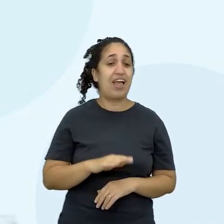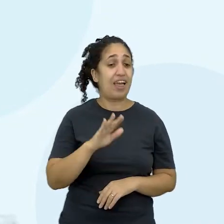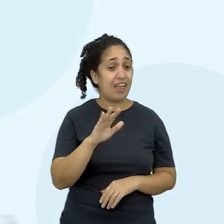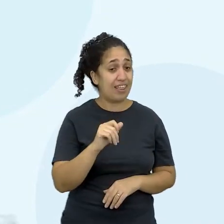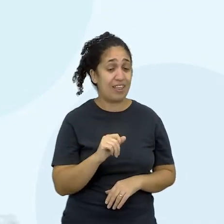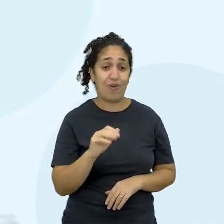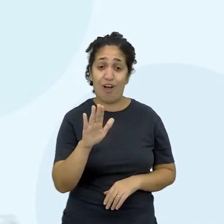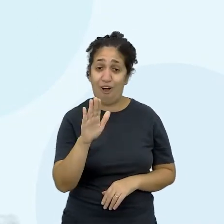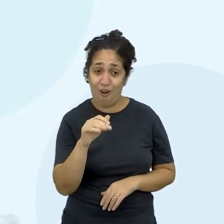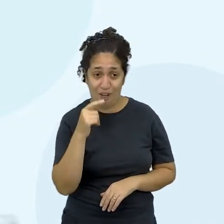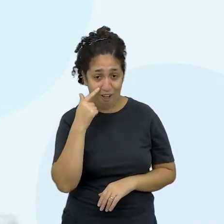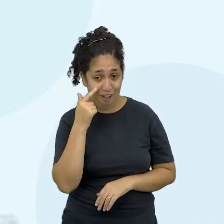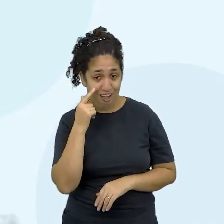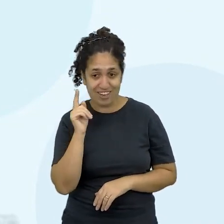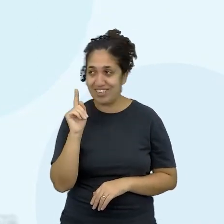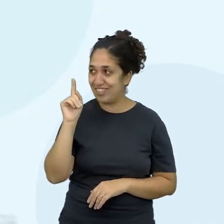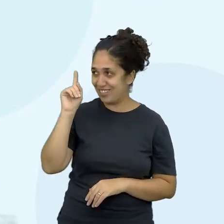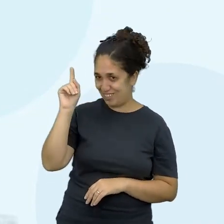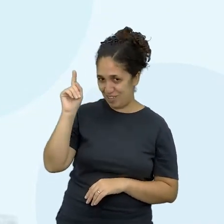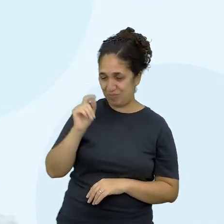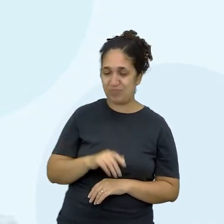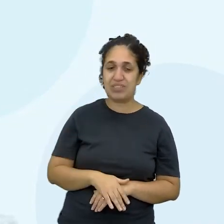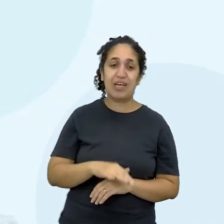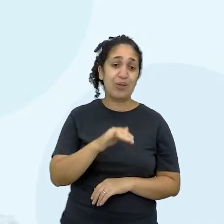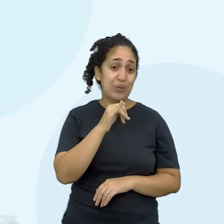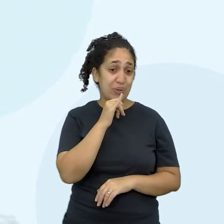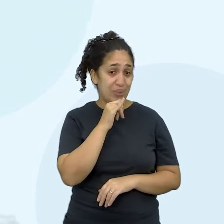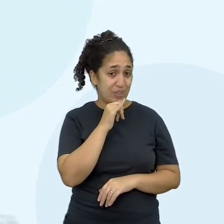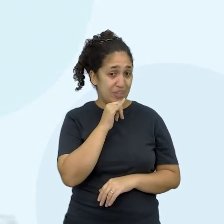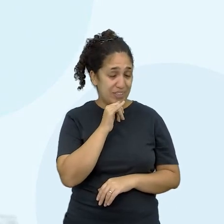fazer o seguinte, ó. Vamos supor